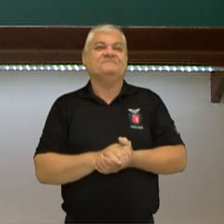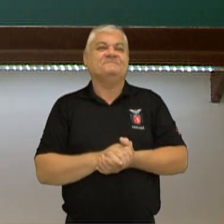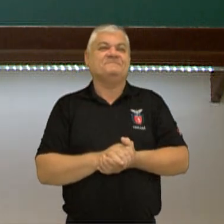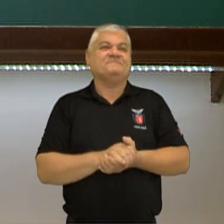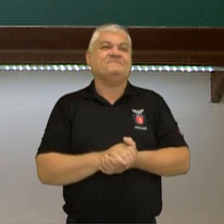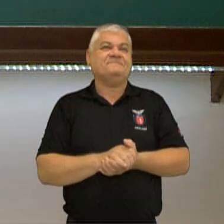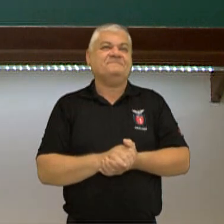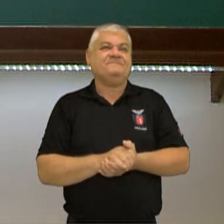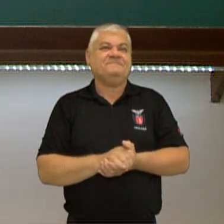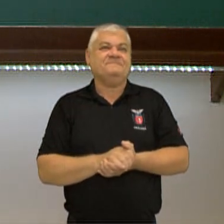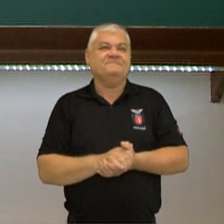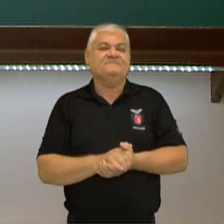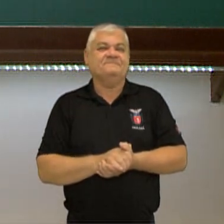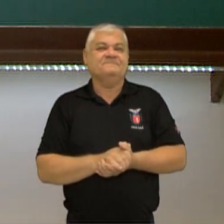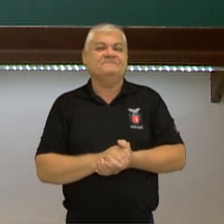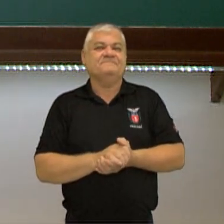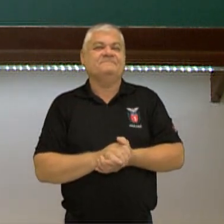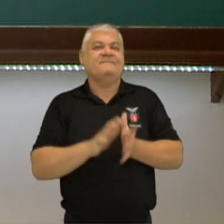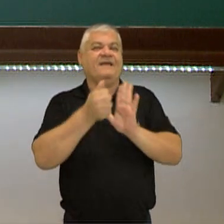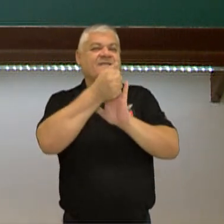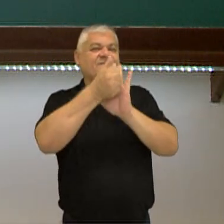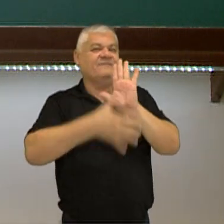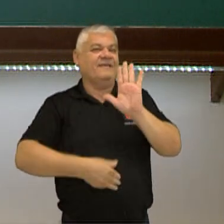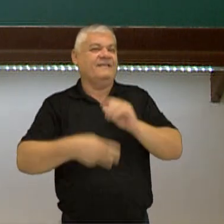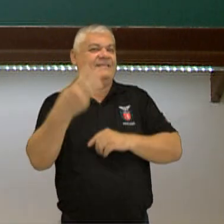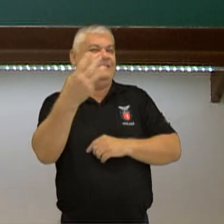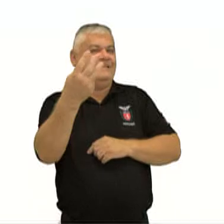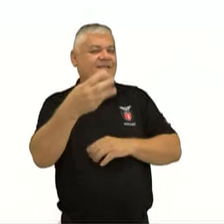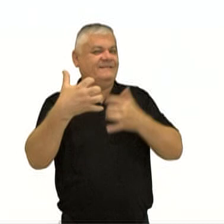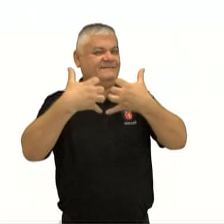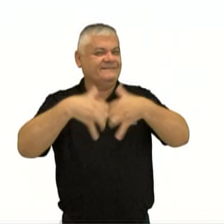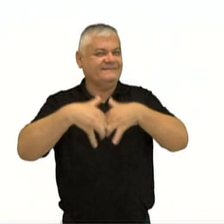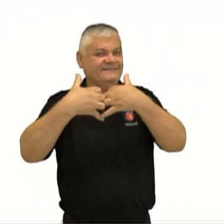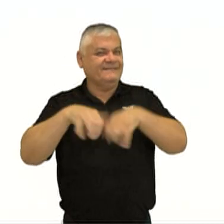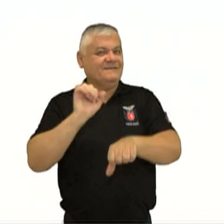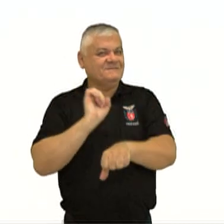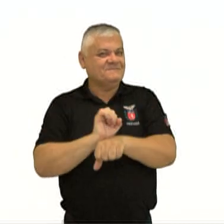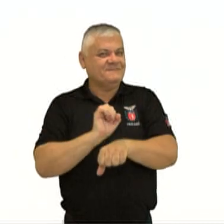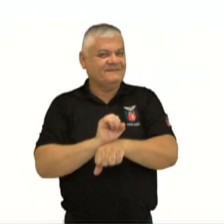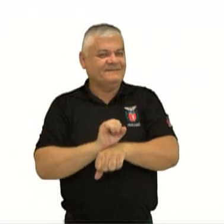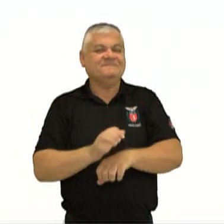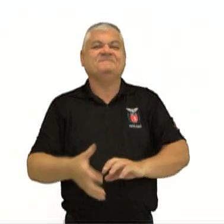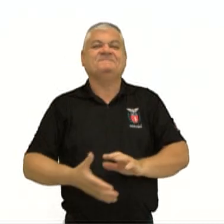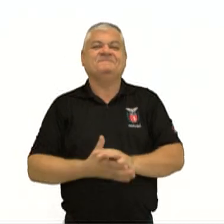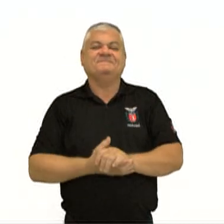isso. Mais uma questão, resolve aí que eu espero vocês aqui.